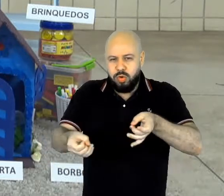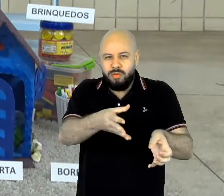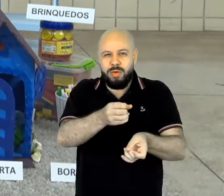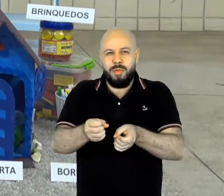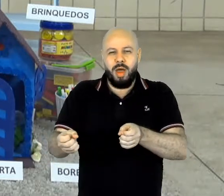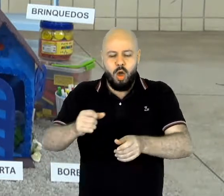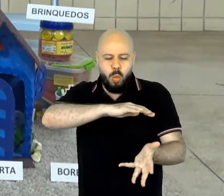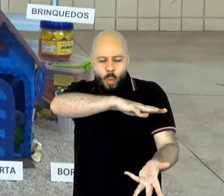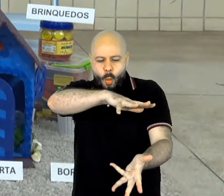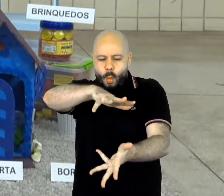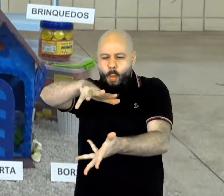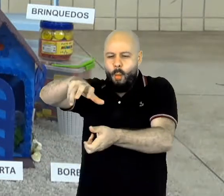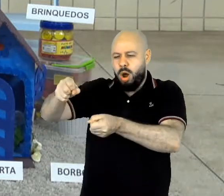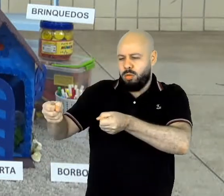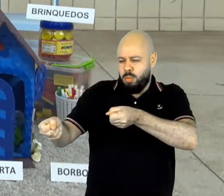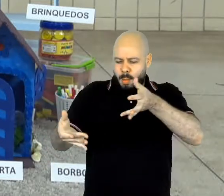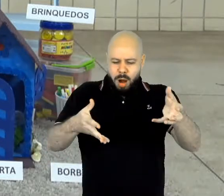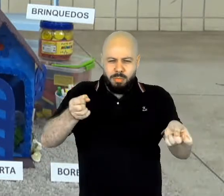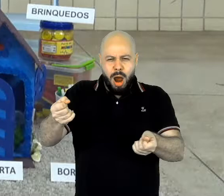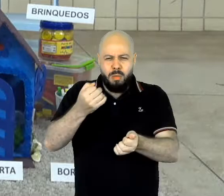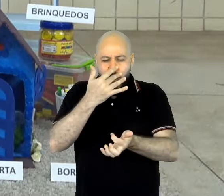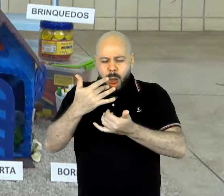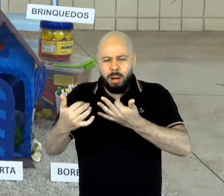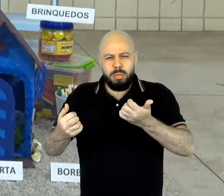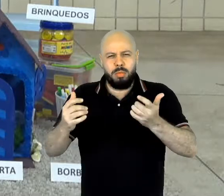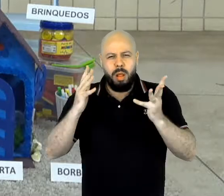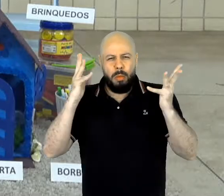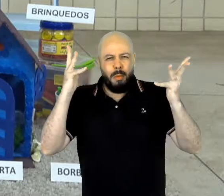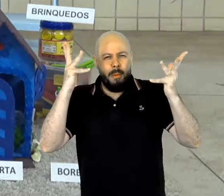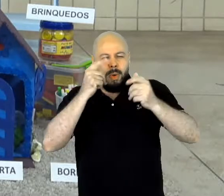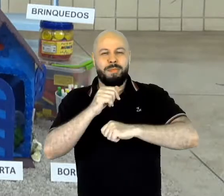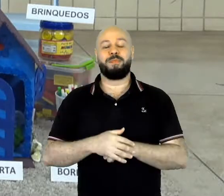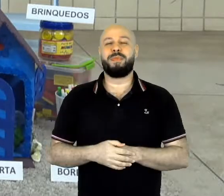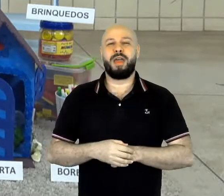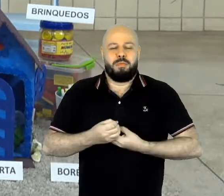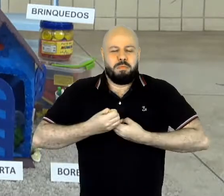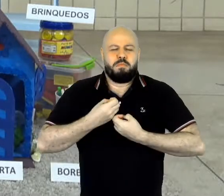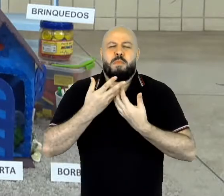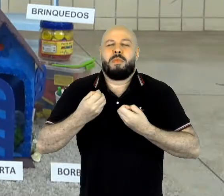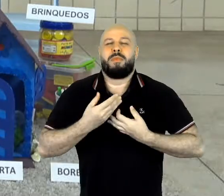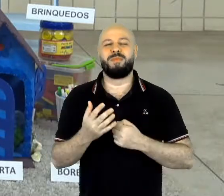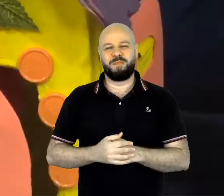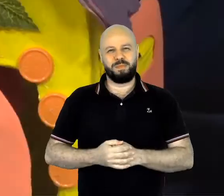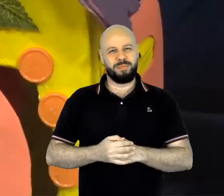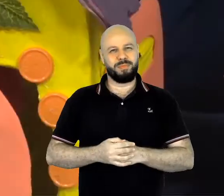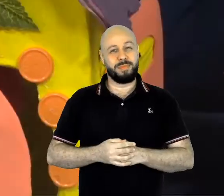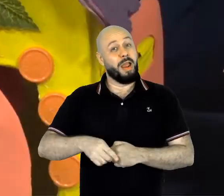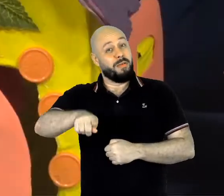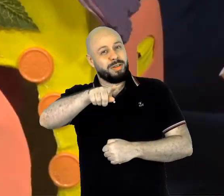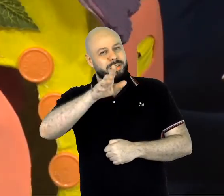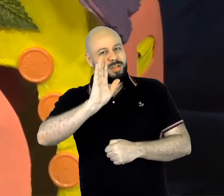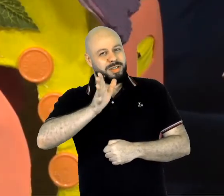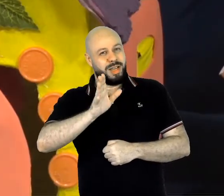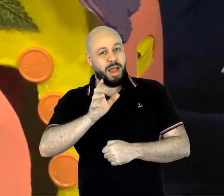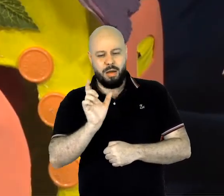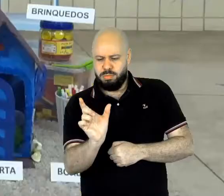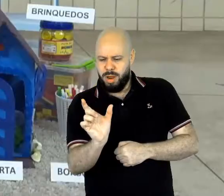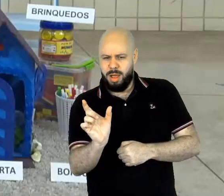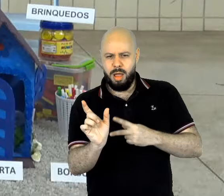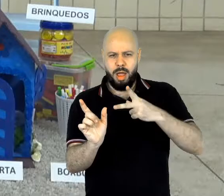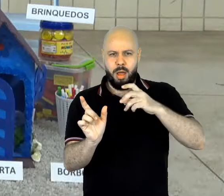colorido, o nosso mundo mais bonito e também poético. E você ouviu a palavra